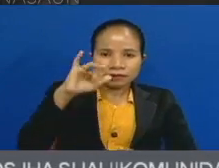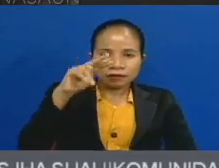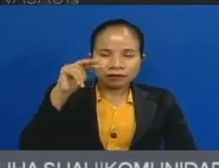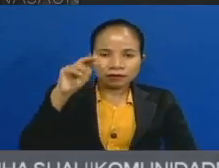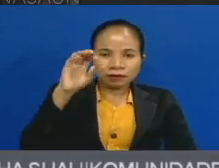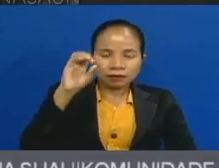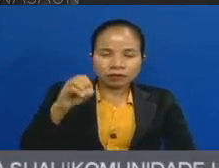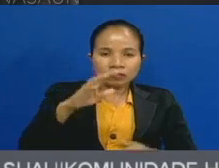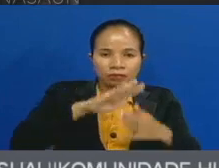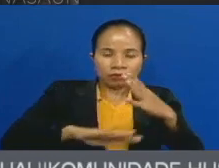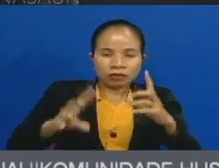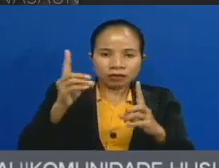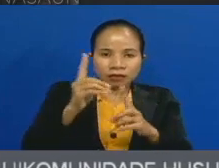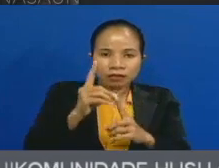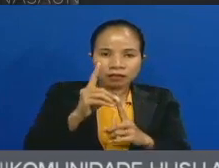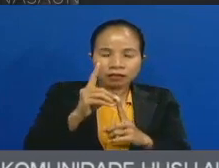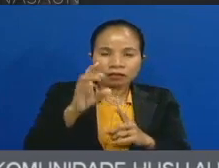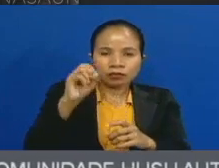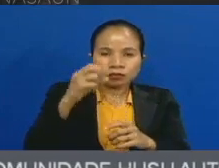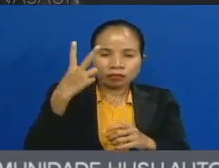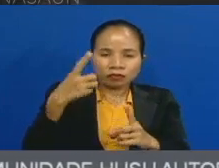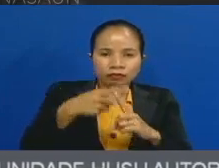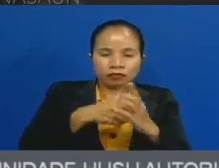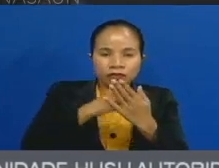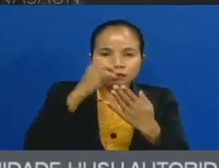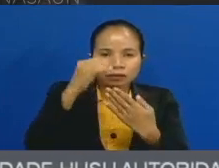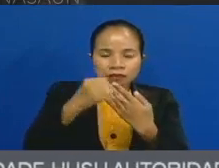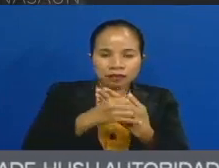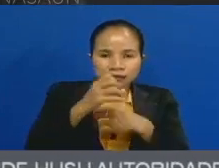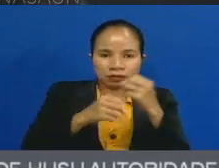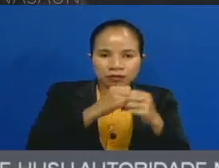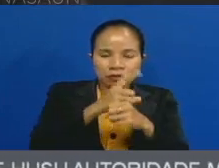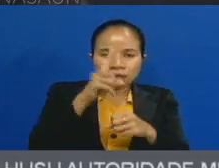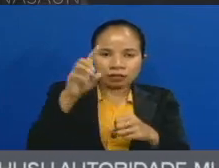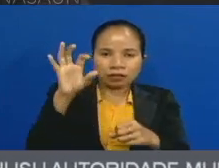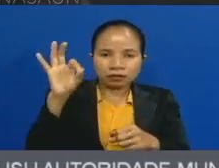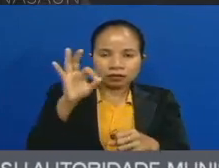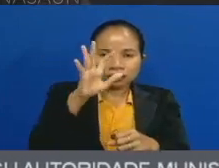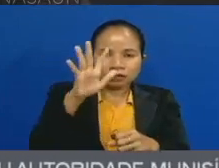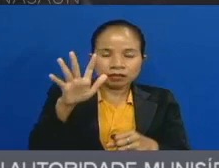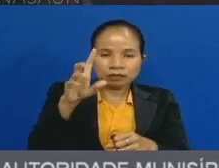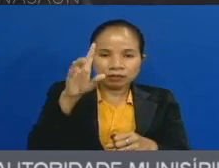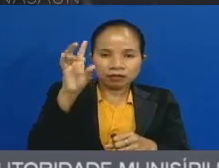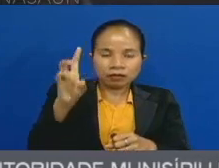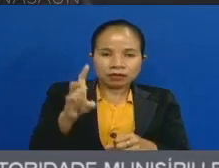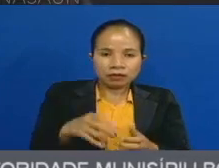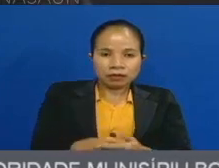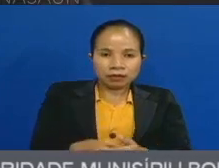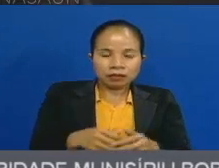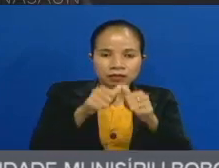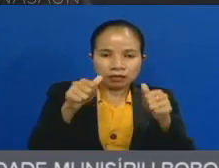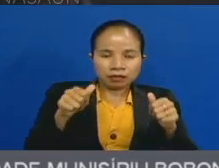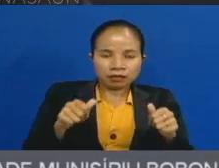Santana morisia lorong sanulu resin drua fulang janeiro tinan rihun ida atu sia lima nulu resin hitu iha